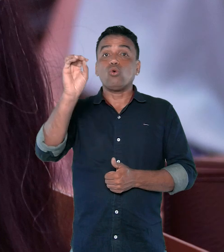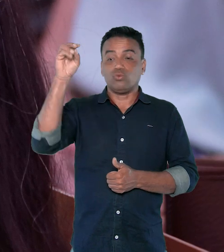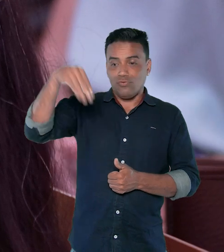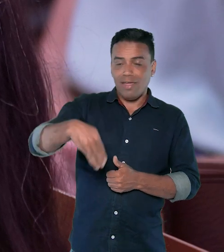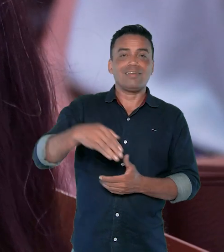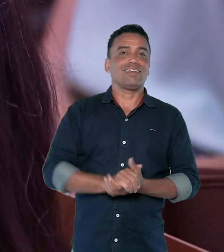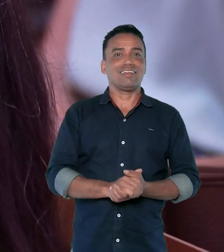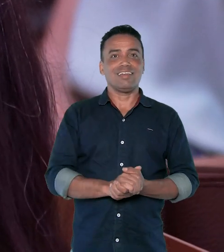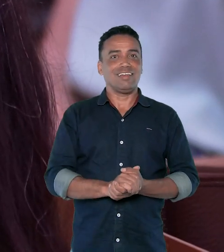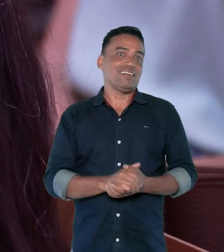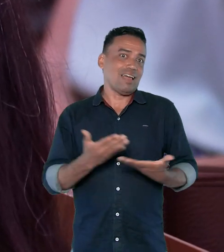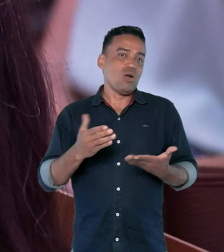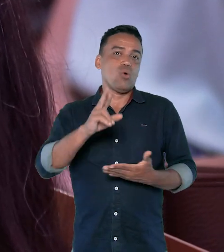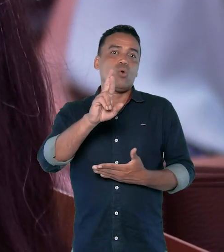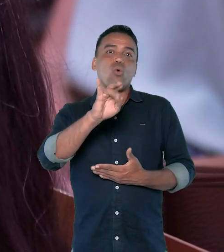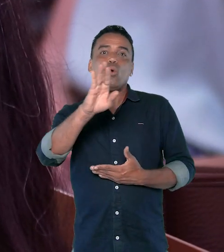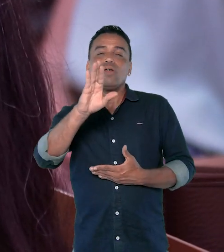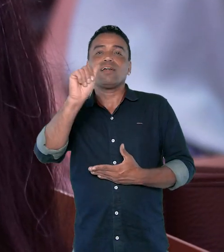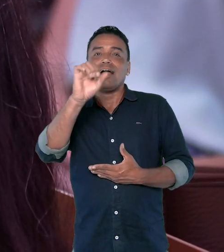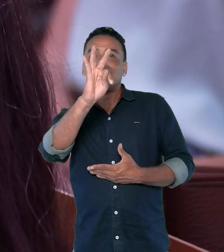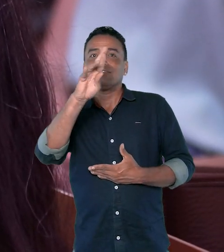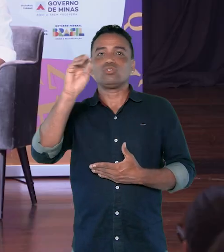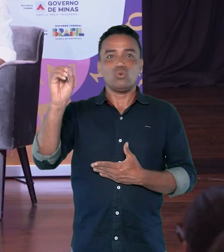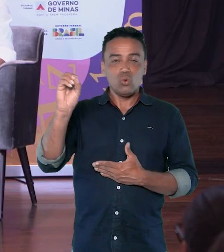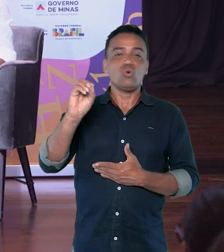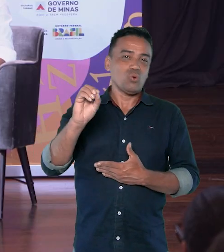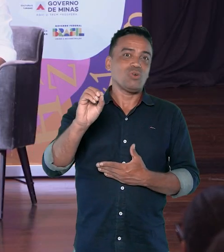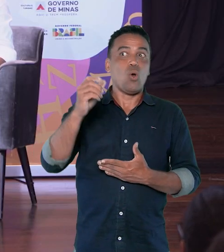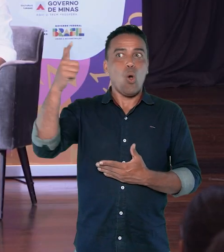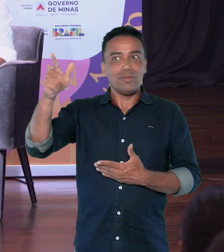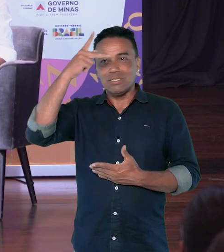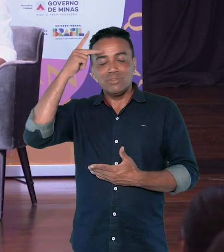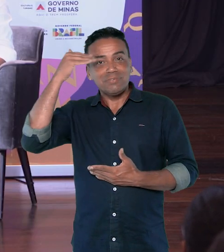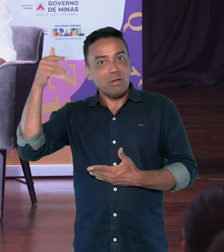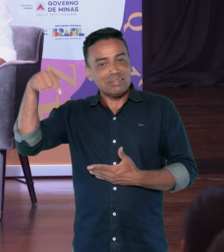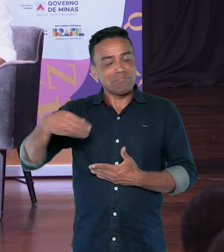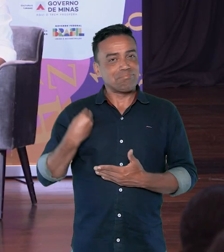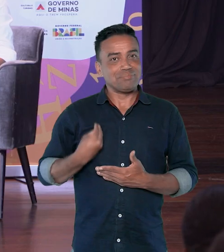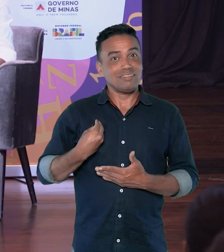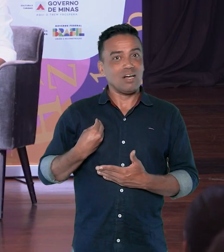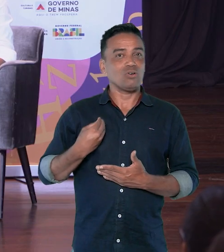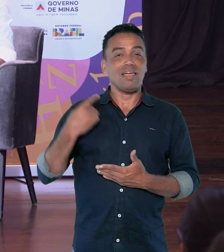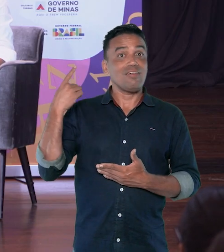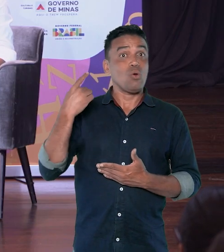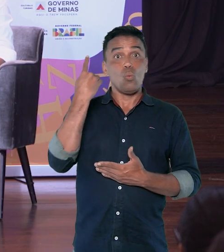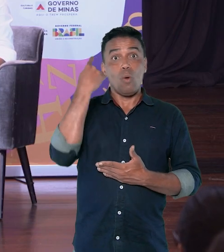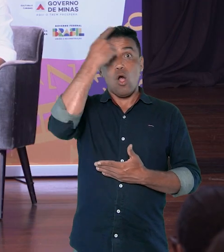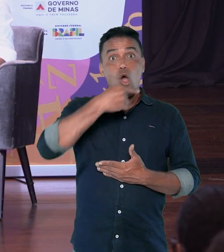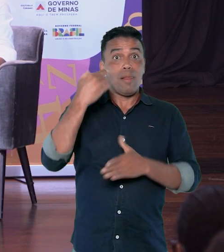Rui Castro e Luísa Seixas, muito obrigado. Os dois juntos aqui. Agora eu quero passar a palavra para o Jefferson, que vai fazer uma palestra de